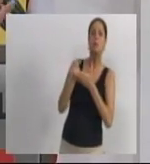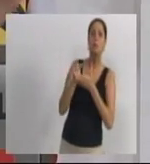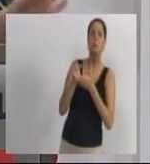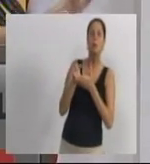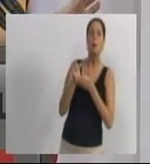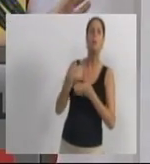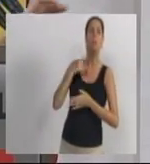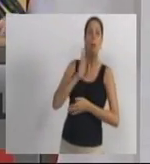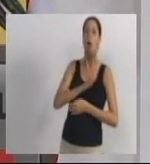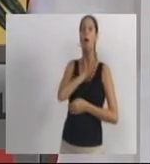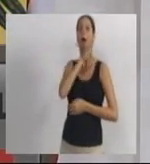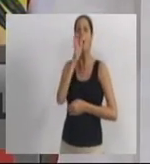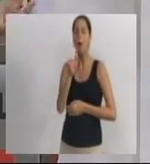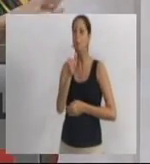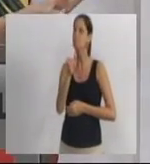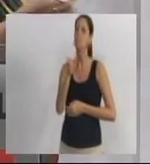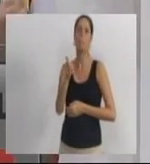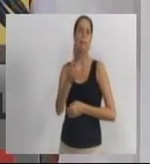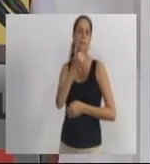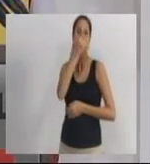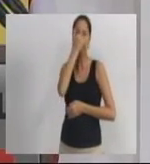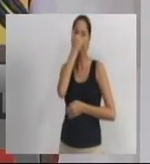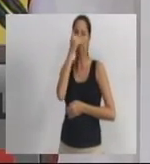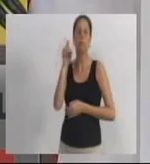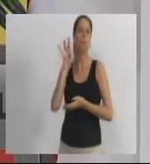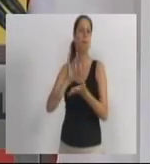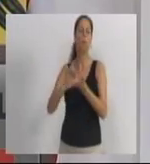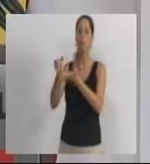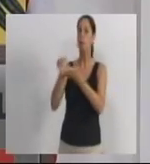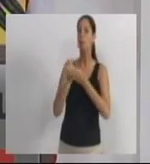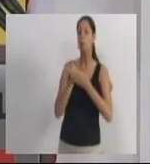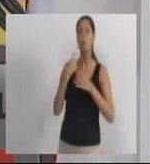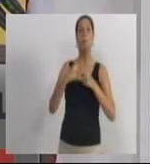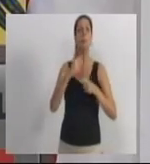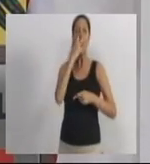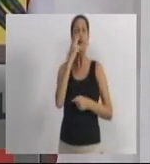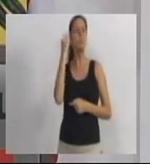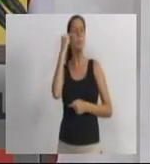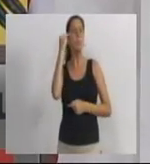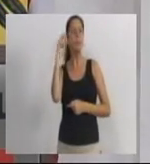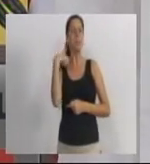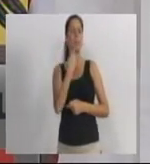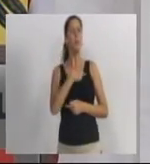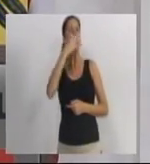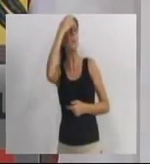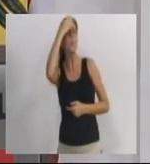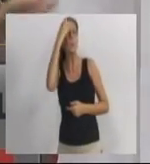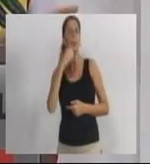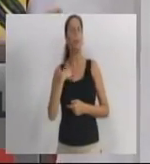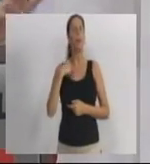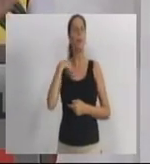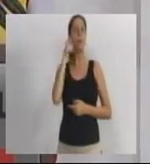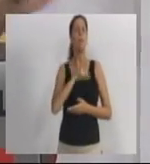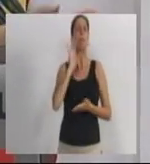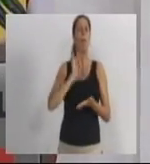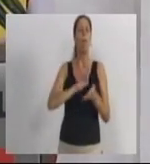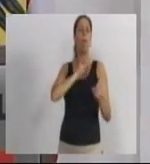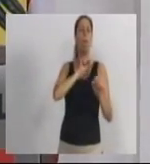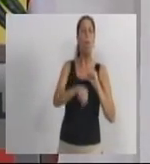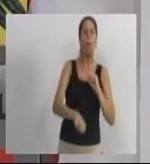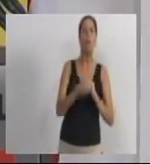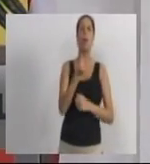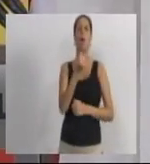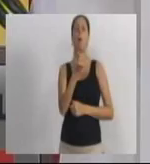lugar, você pediu para ser estuprada, você pediu para apanhar, você anda com roupa assim, você pede